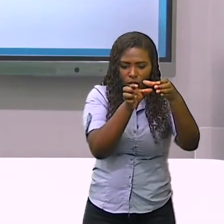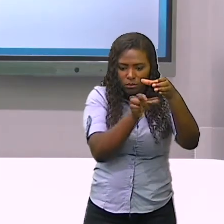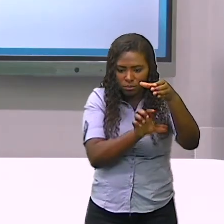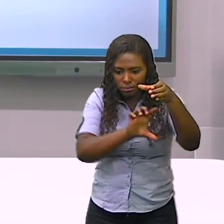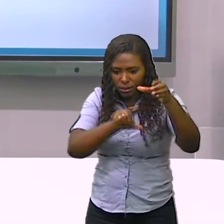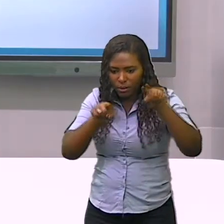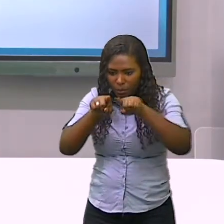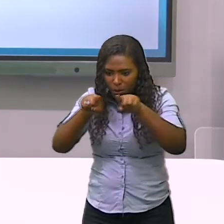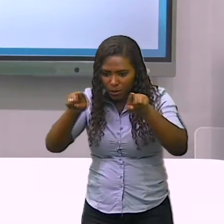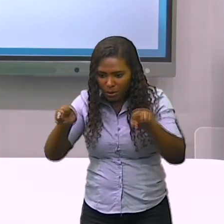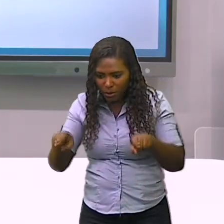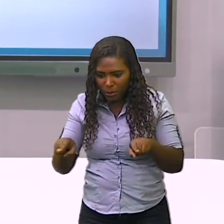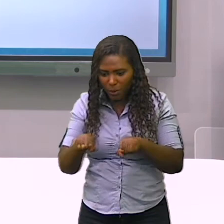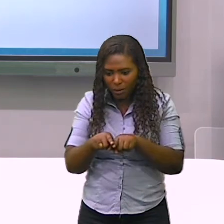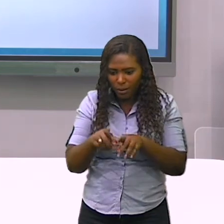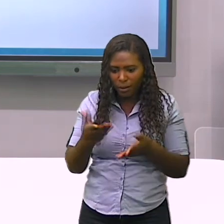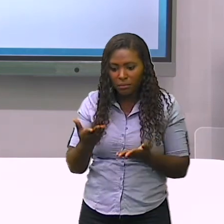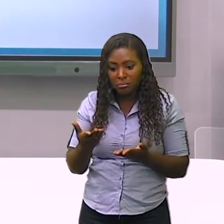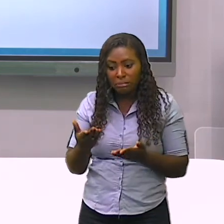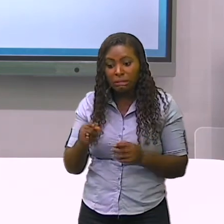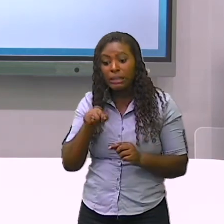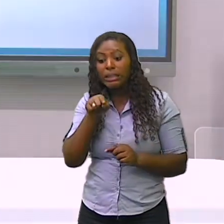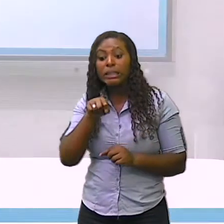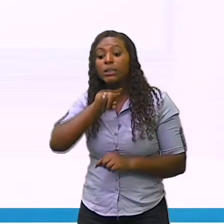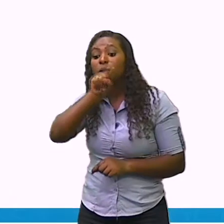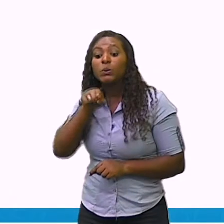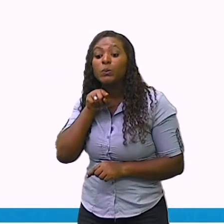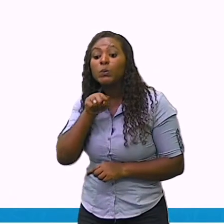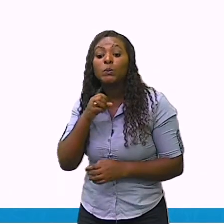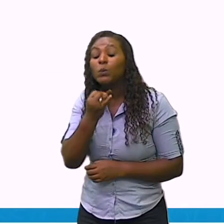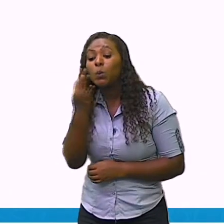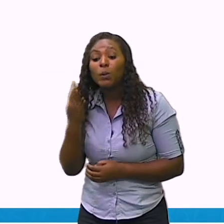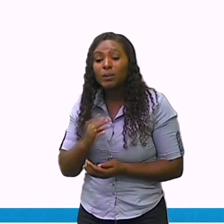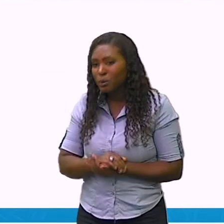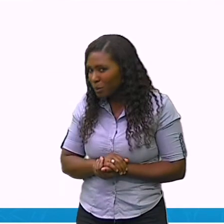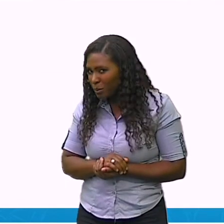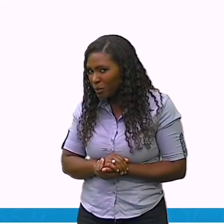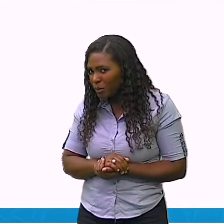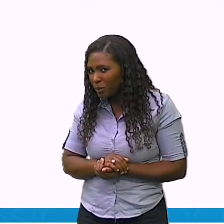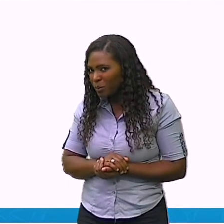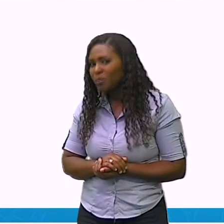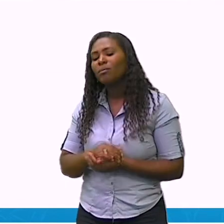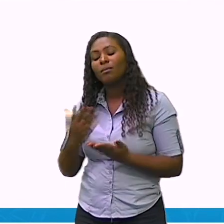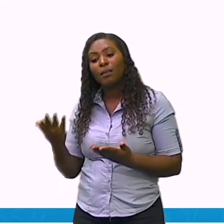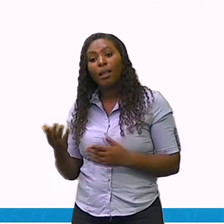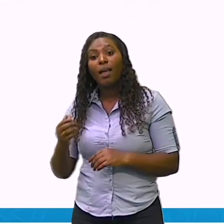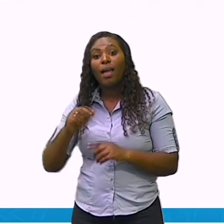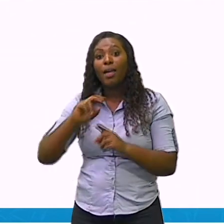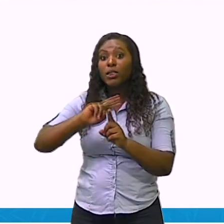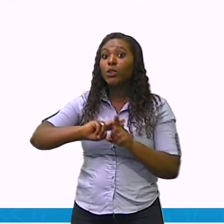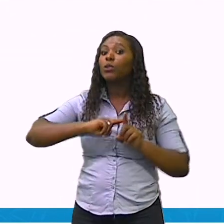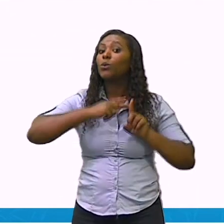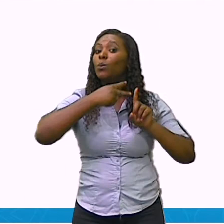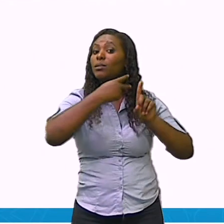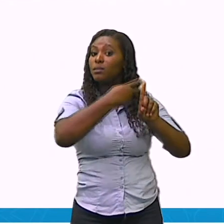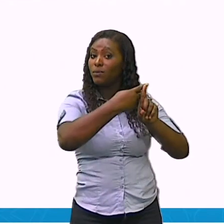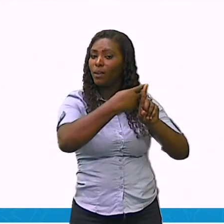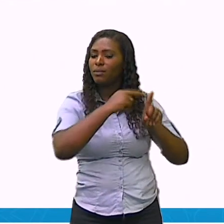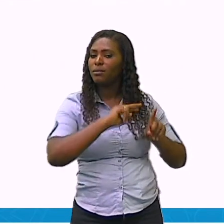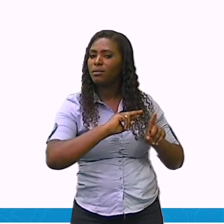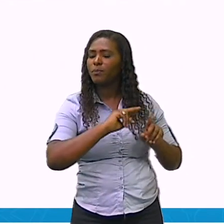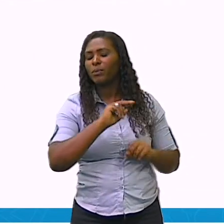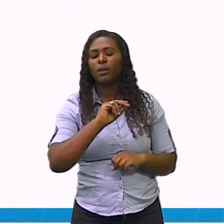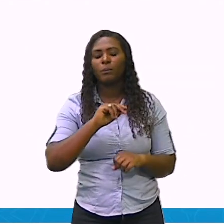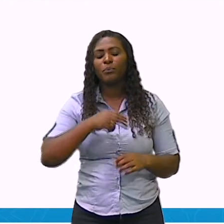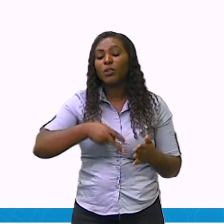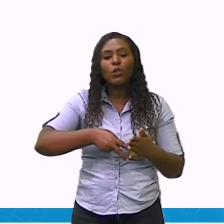desse valor. Então, a minha função f de x é 2 vezes o valor de x. Se